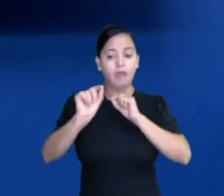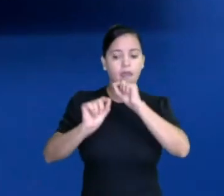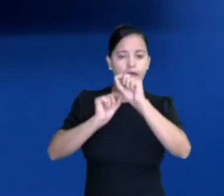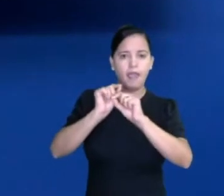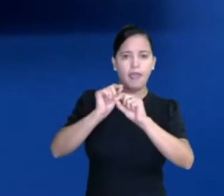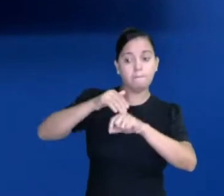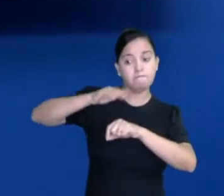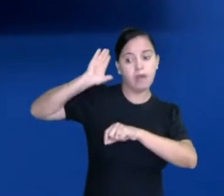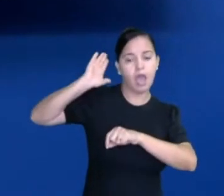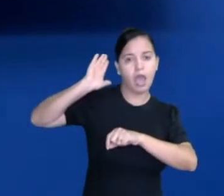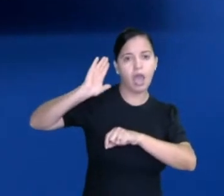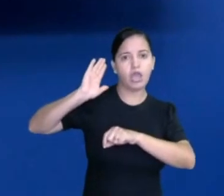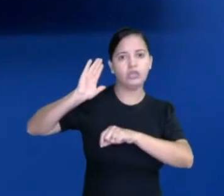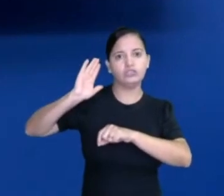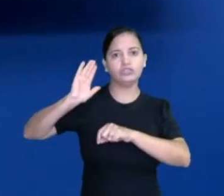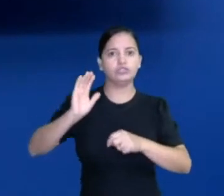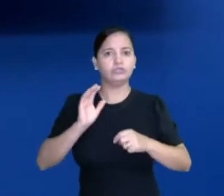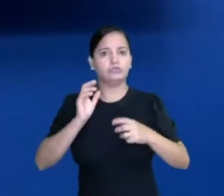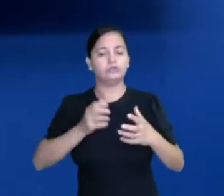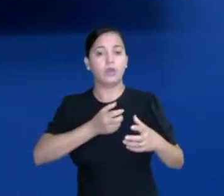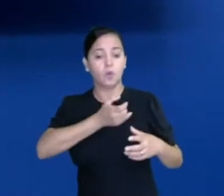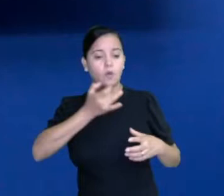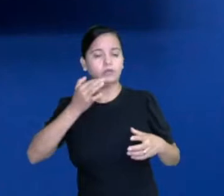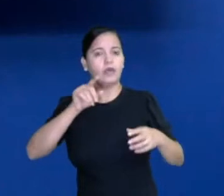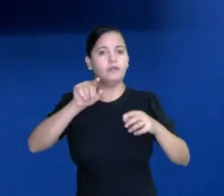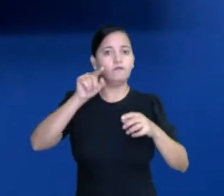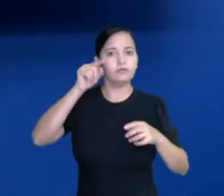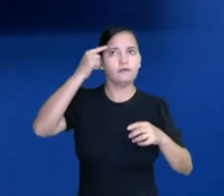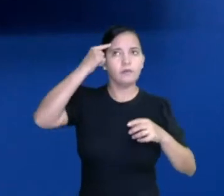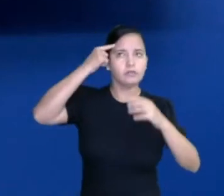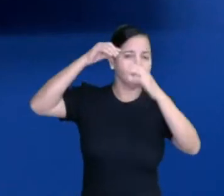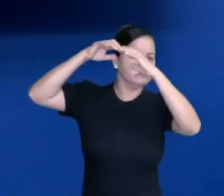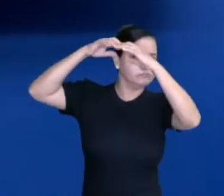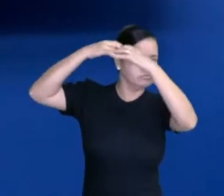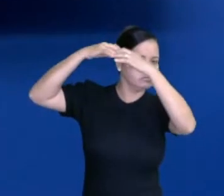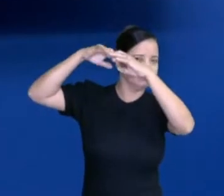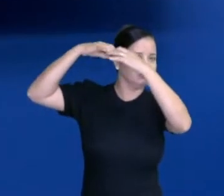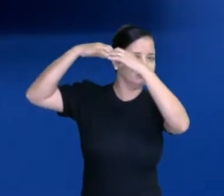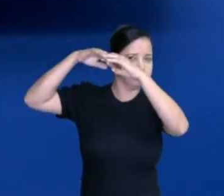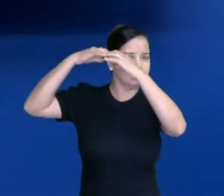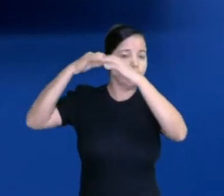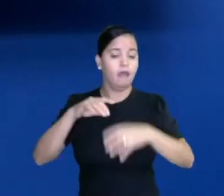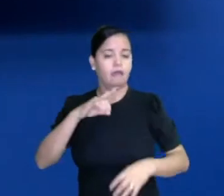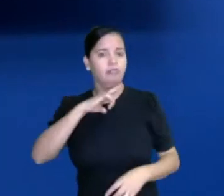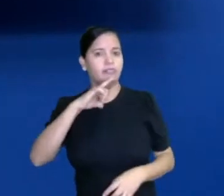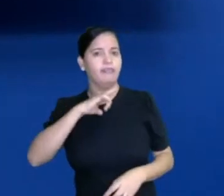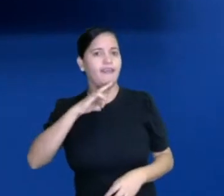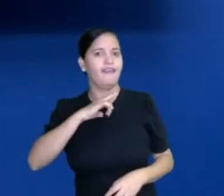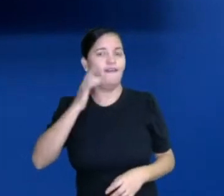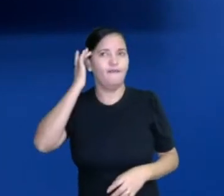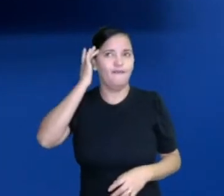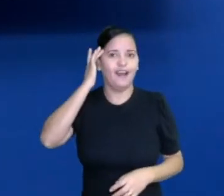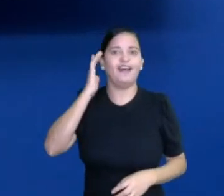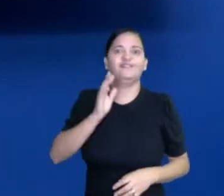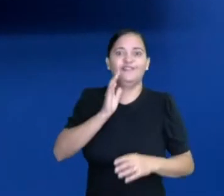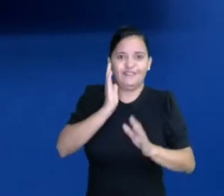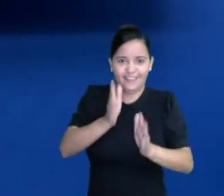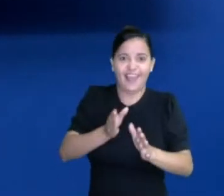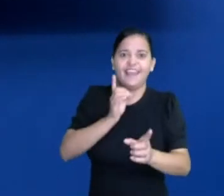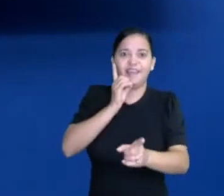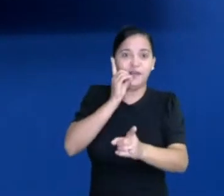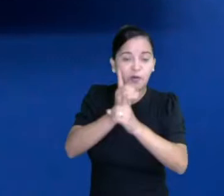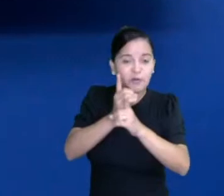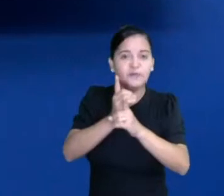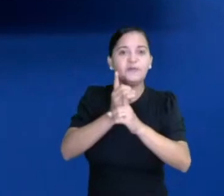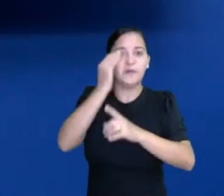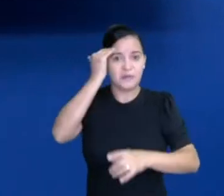mais, quem teve a maior quantidade, vai pensando. Tem gente aí que eu acho que já resolveu, que já sabe a solução, mas